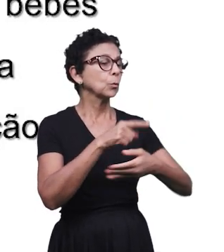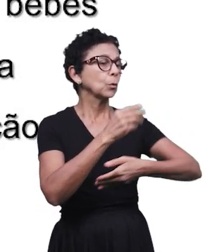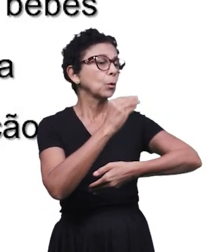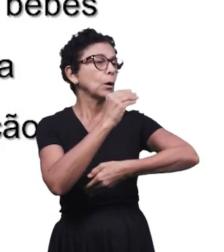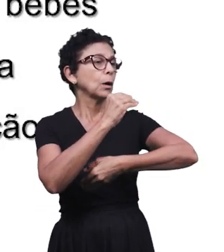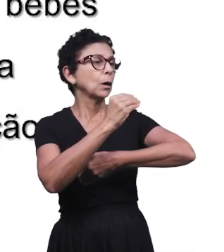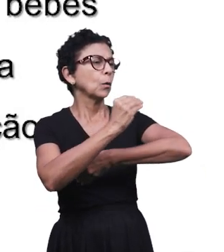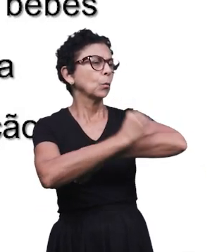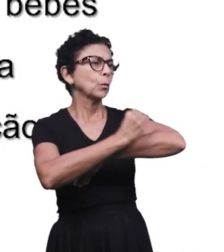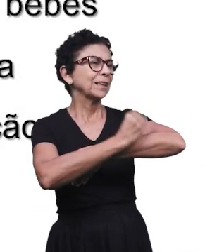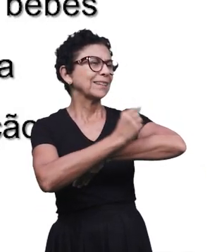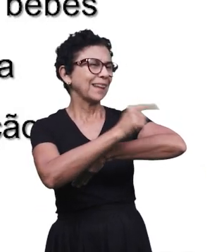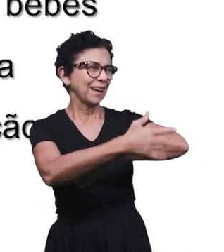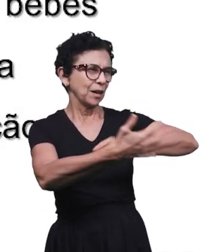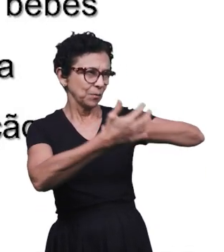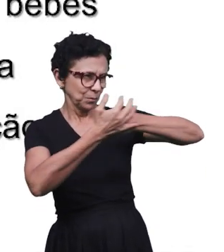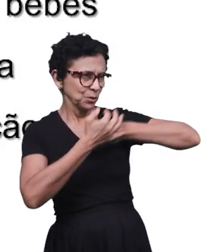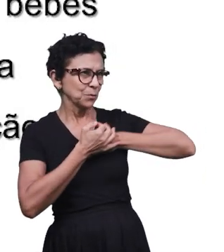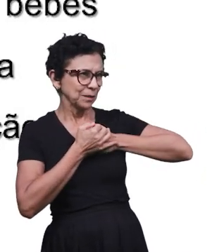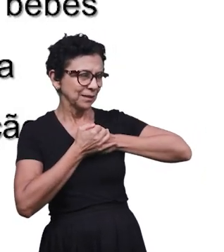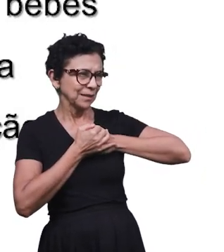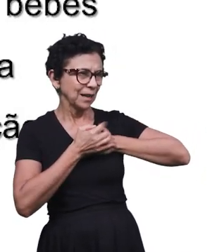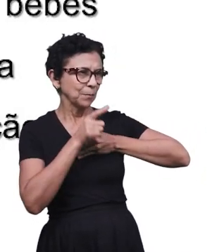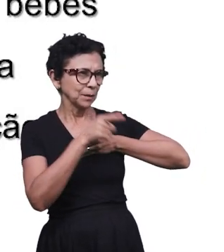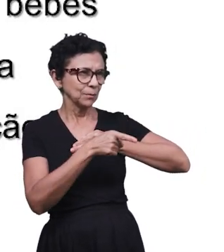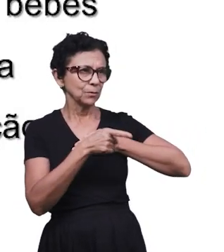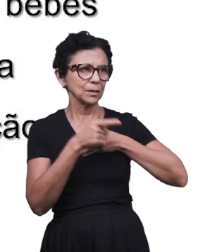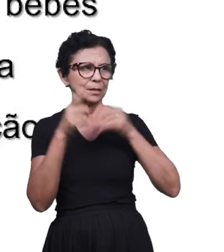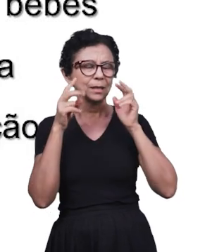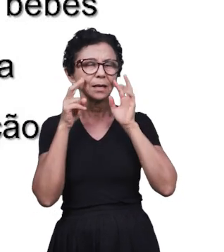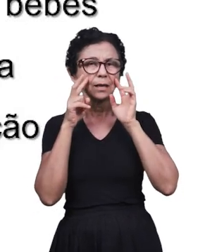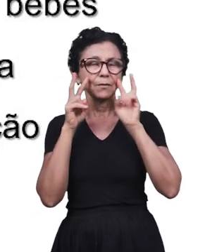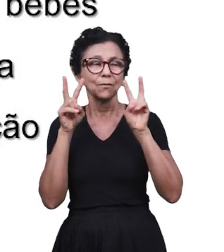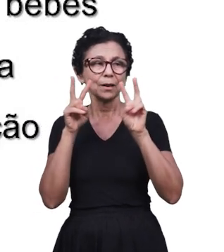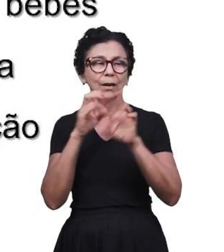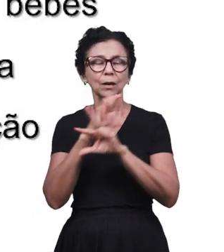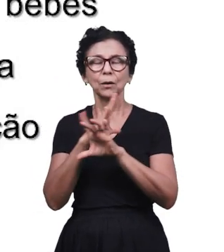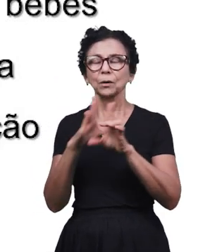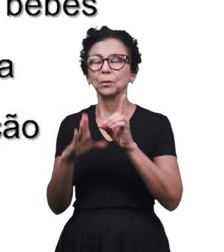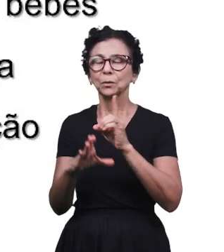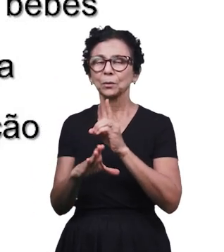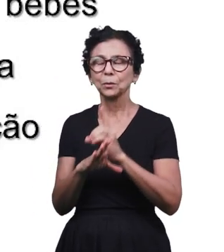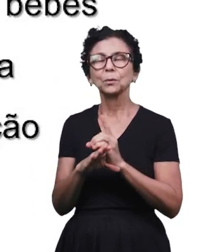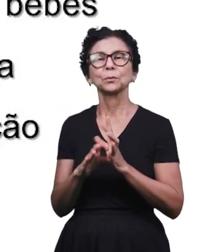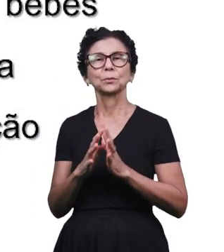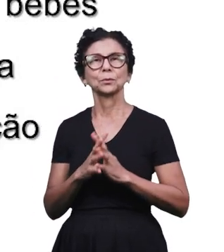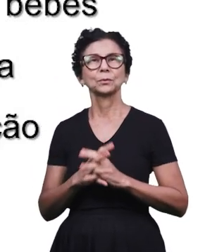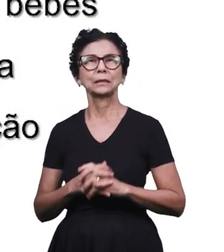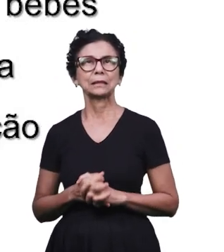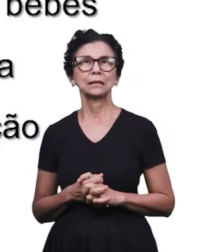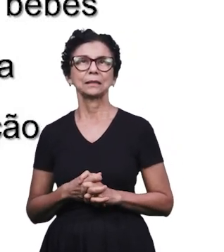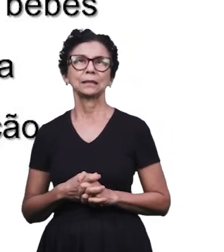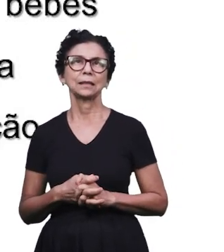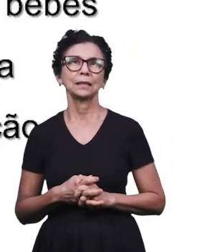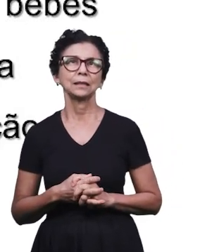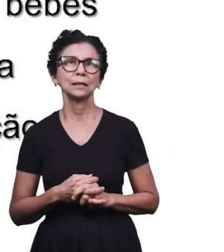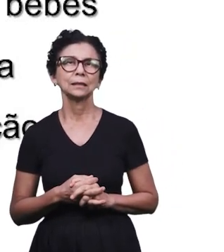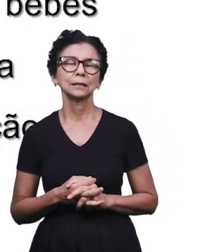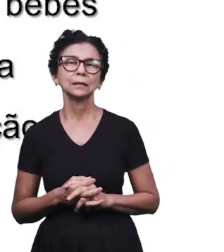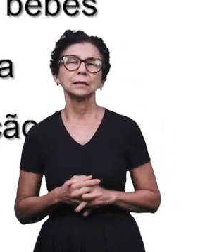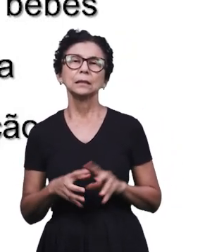dar acolhida e viabilizar no ambiente da igreja um ambiente que essa mãe consiga amamentar quando